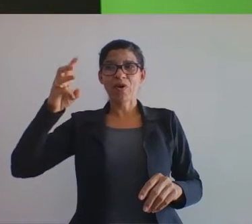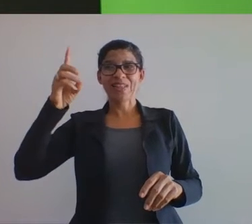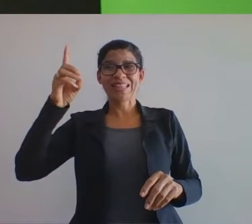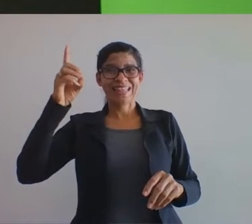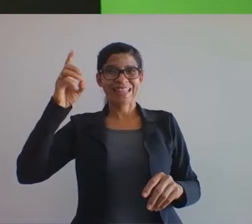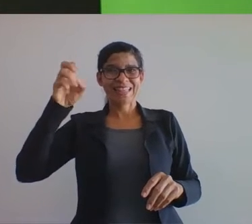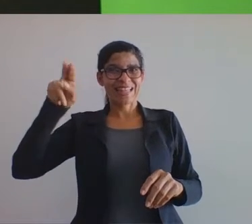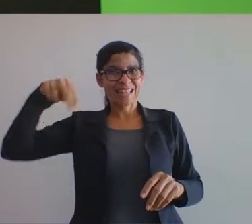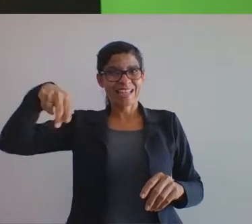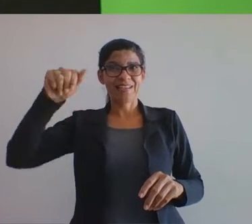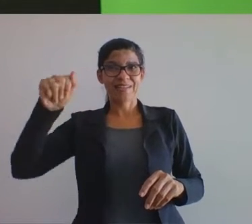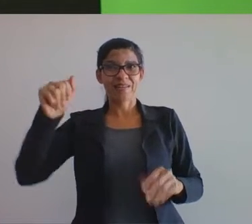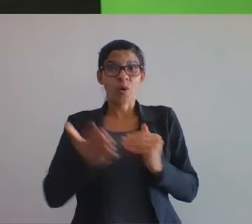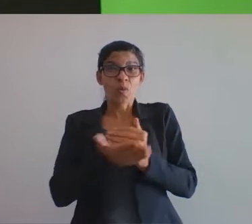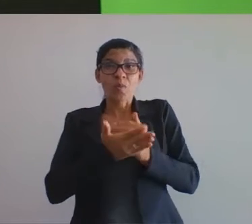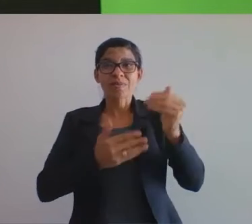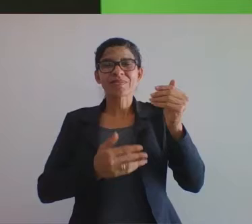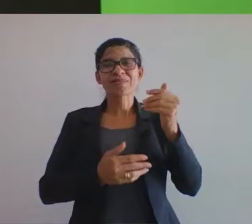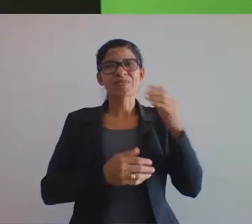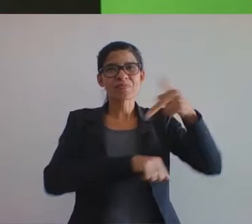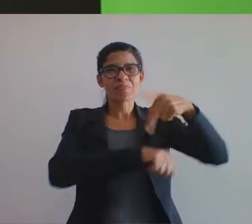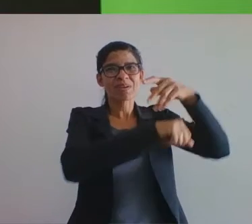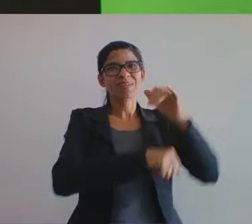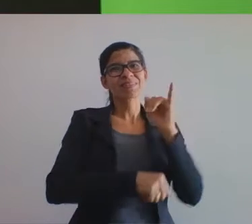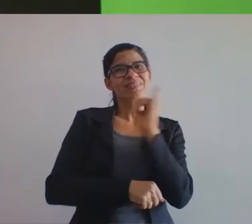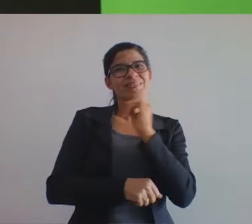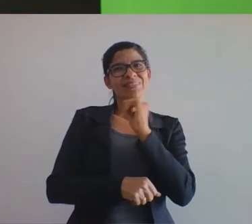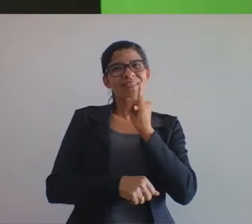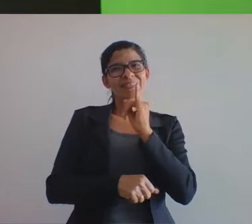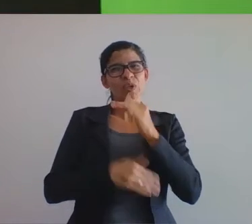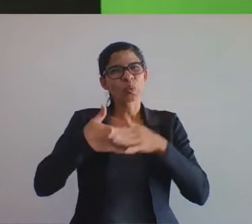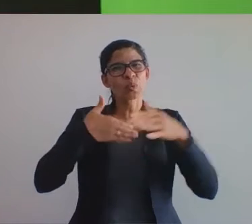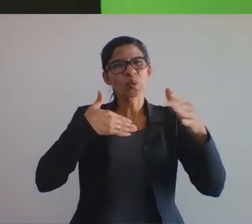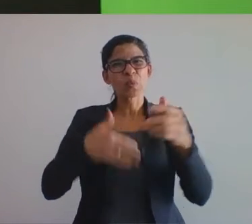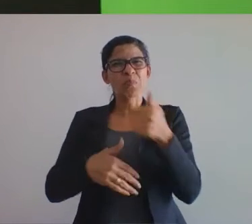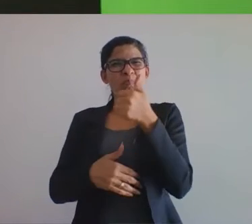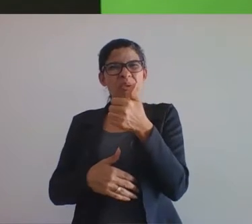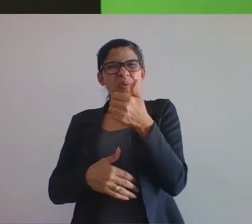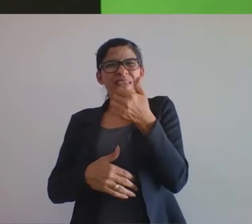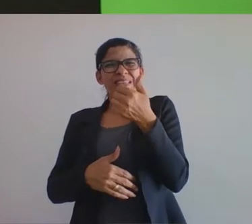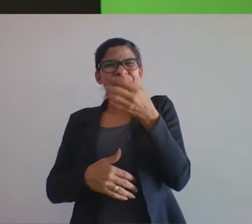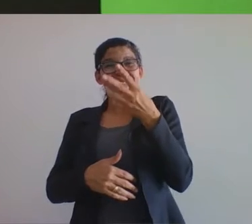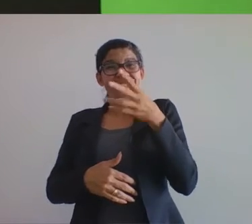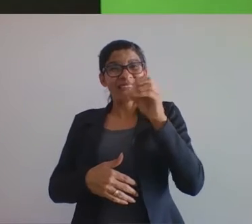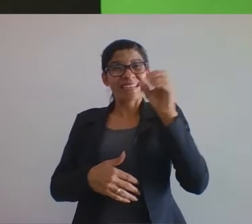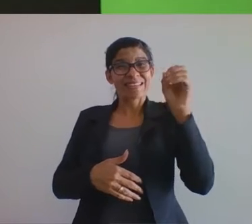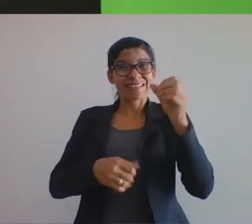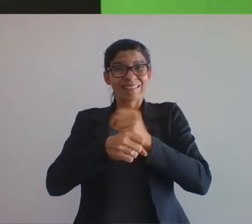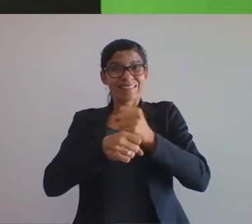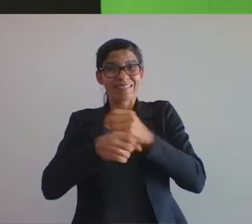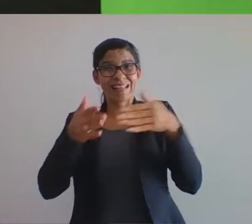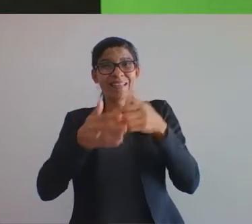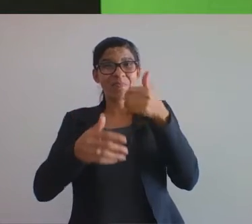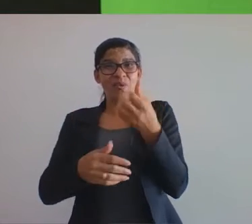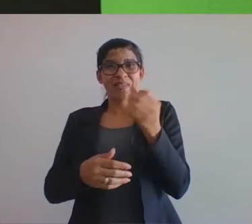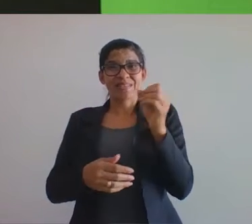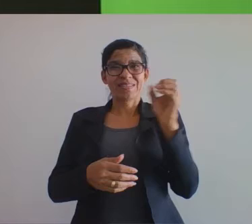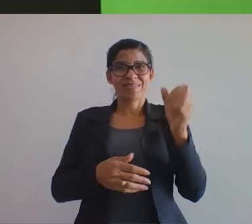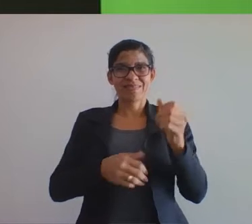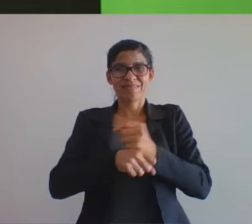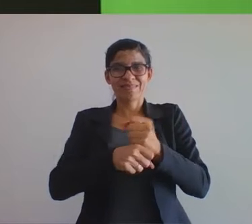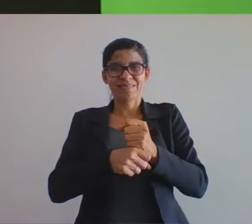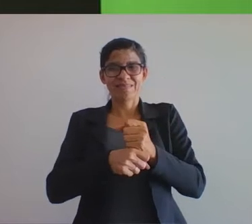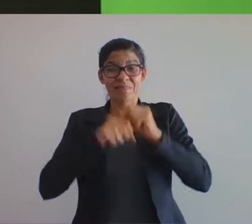e durou aproximadamente 1.300 anos a 1.600. Foi um tempo de despertar